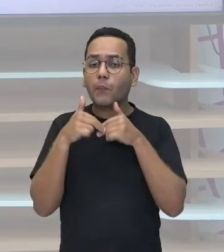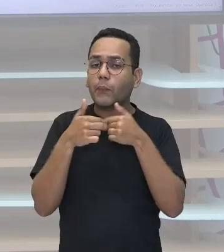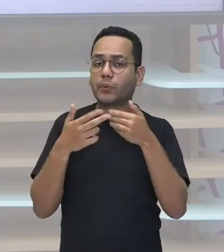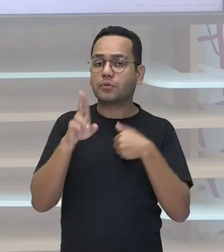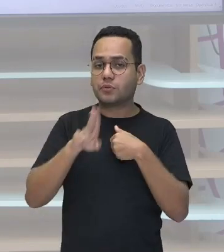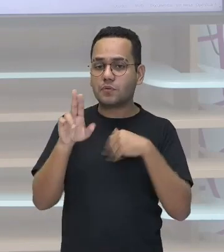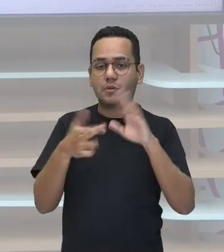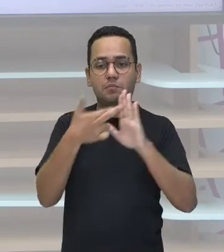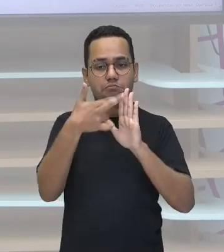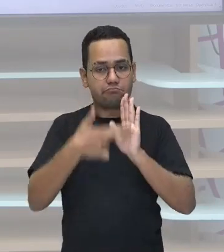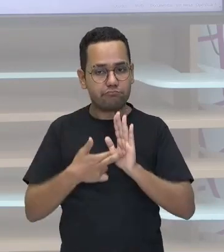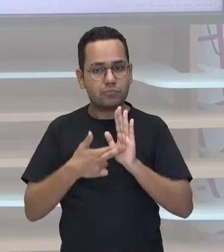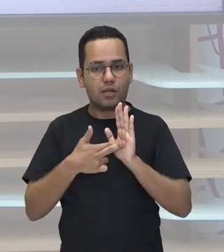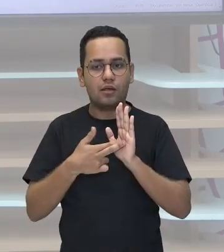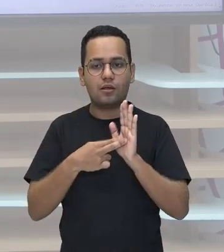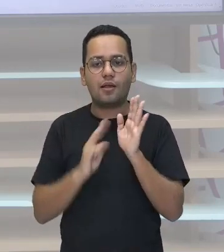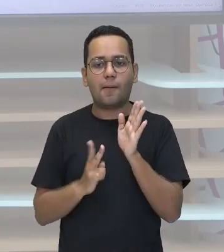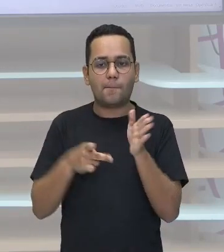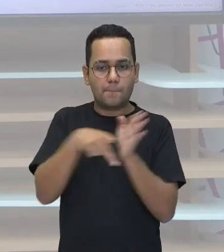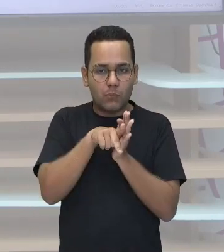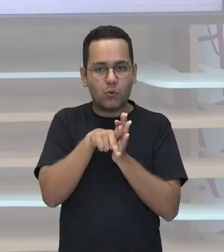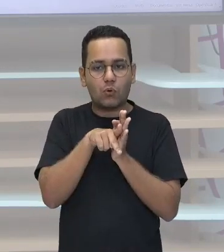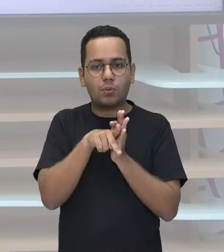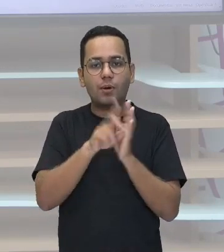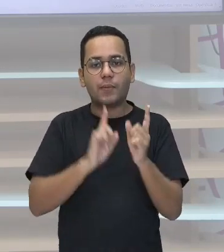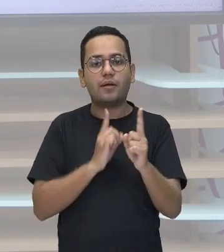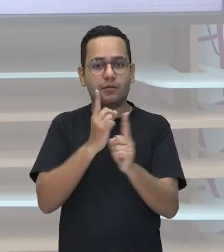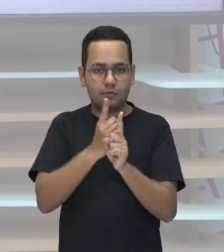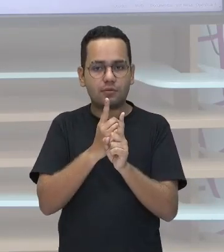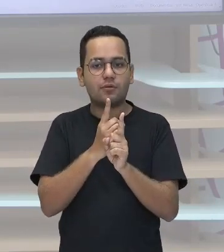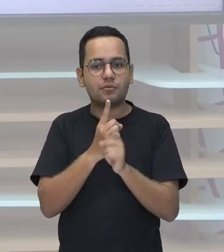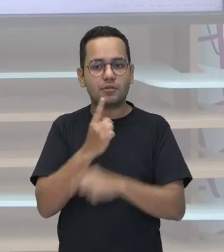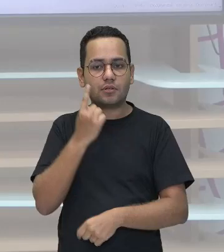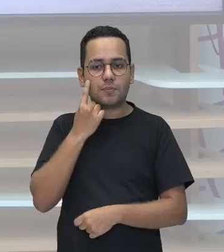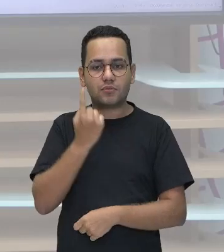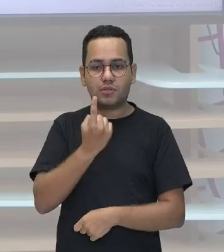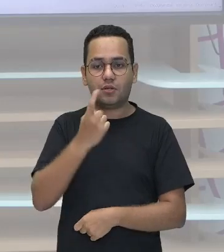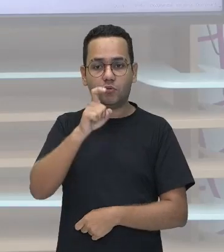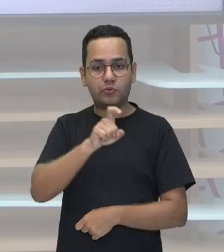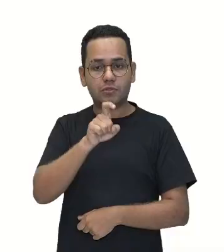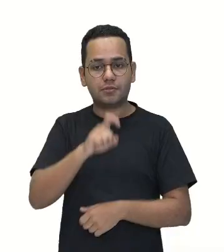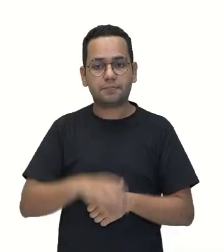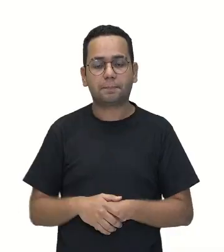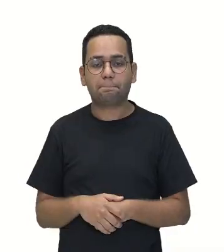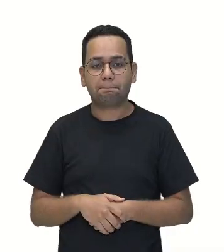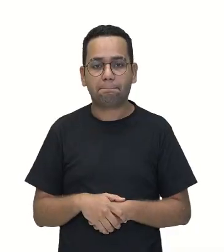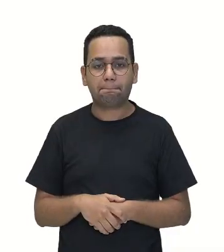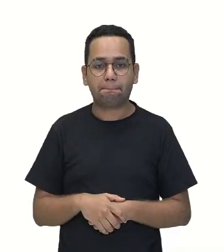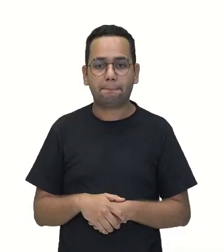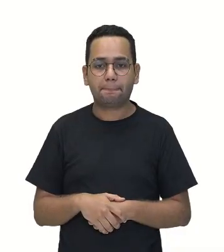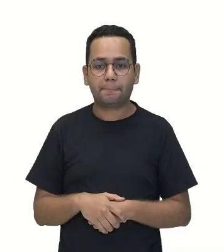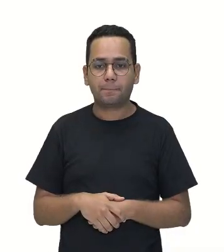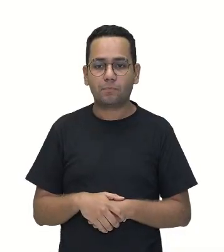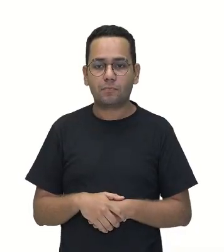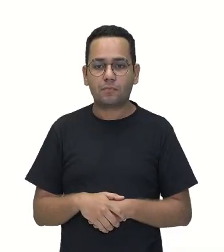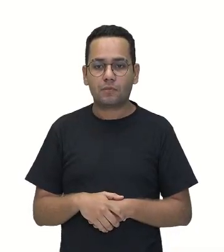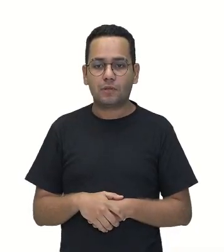pra gente chegar rapidamente nesse valor aqui de X Tá bom então vamos